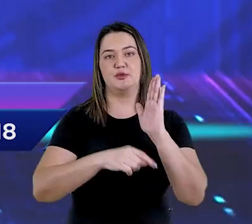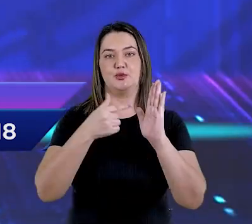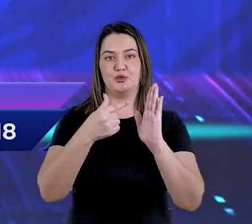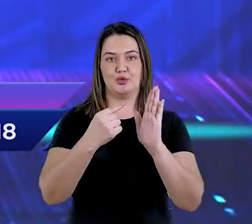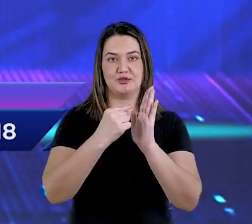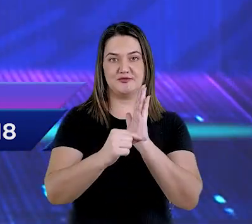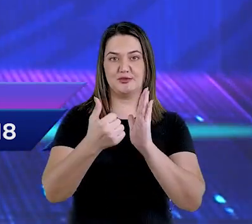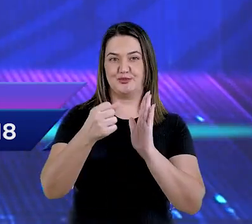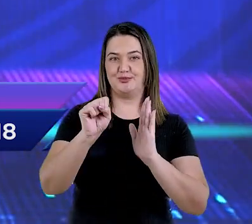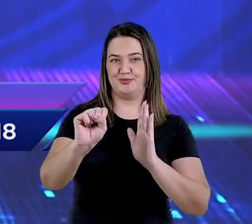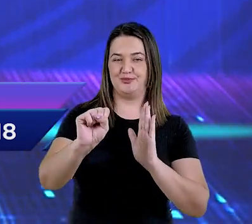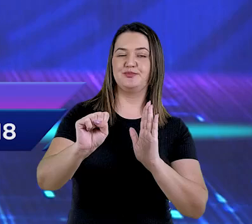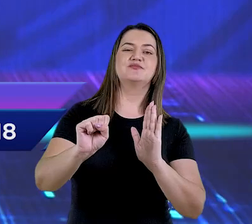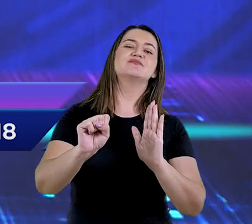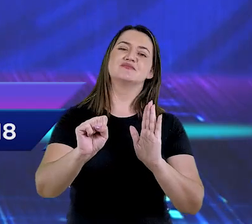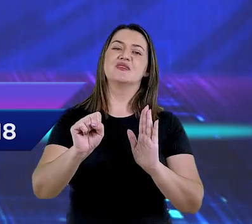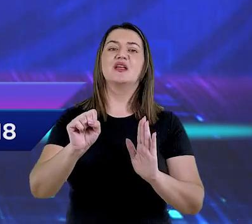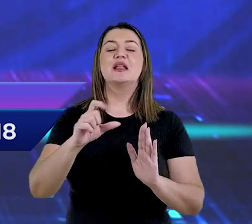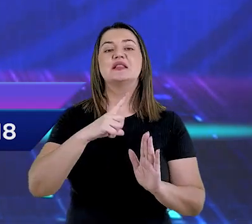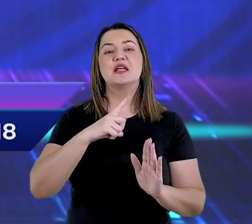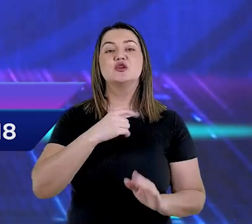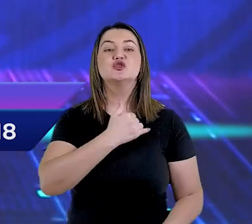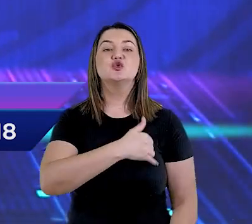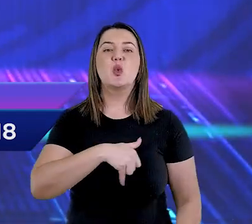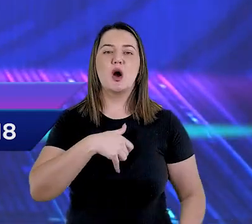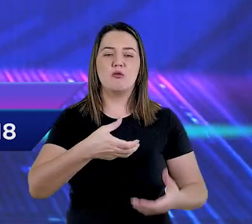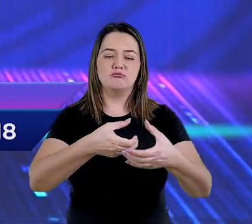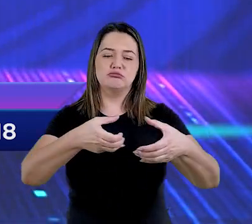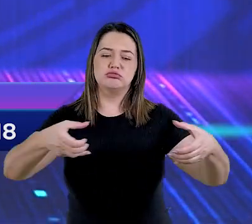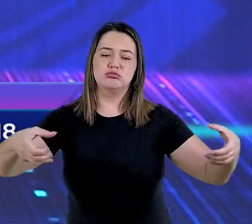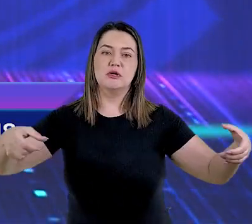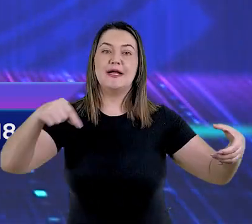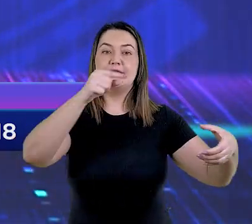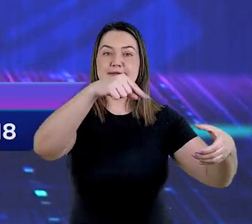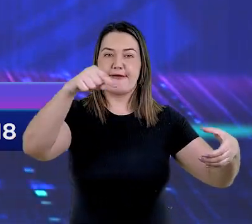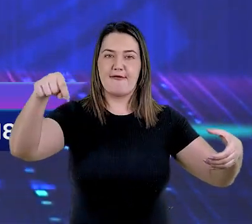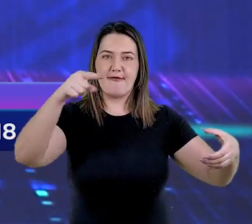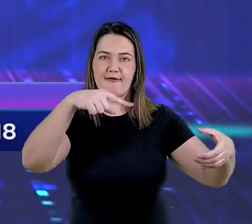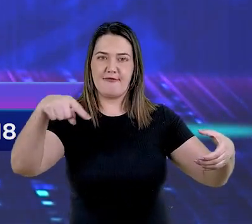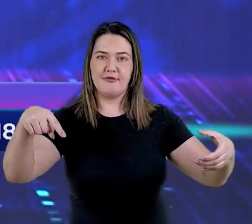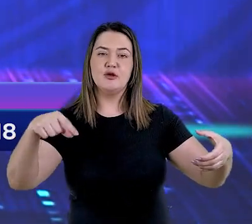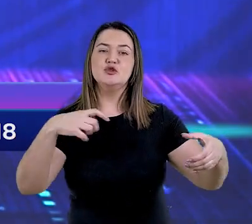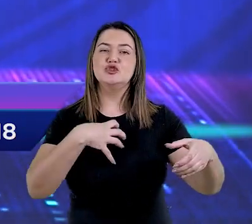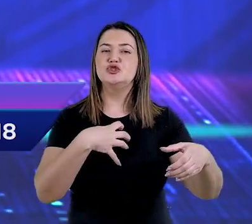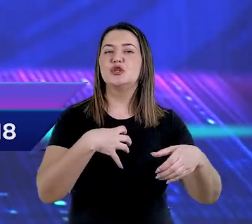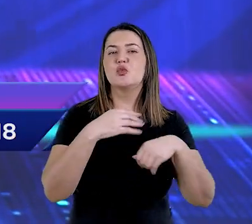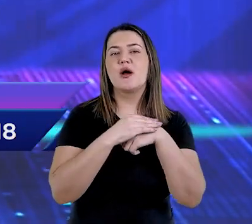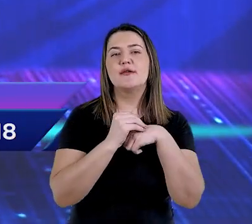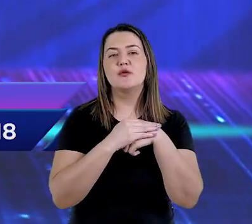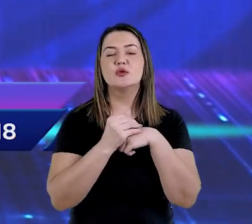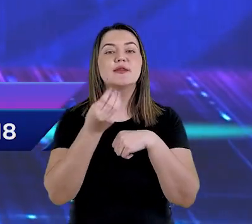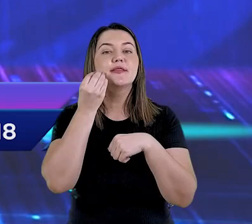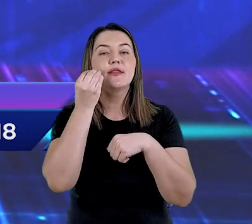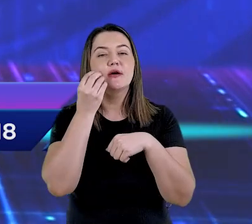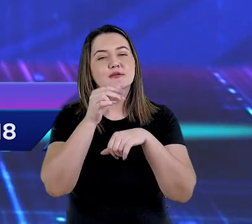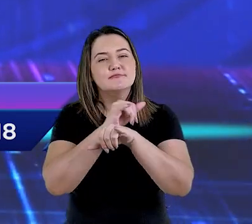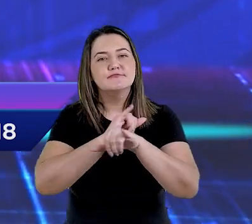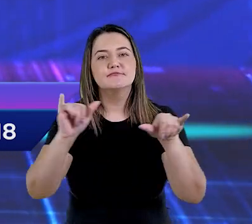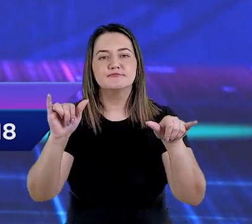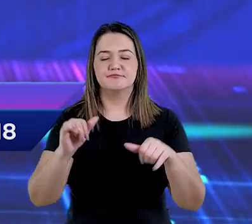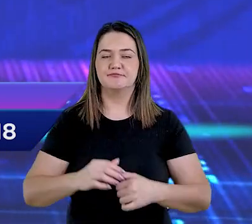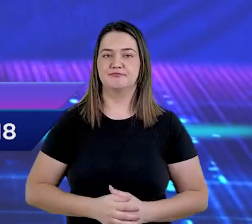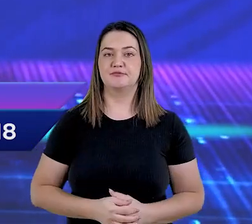Aqui há uma maneira carinhosa de João falar com toda a humanidade. 1 João 2,18 diz assim: